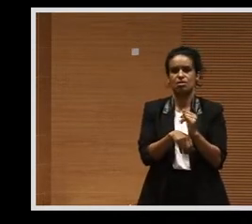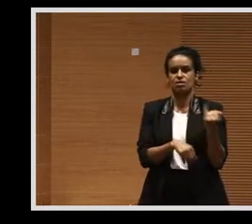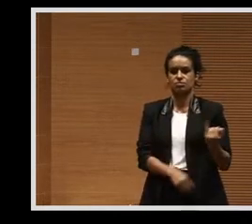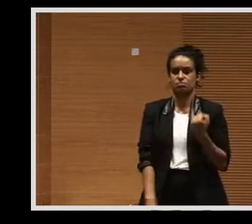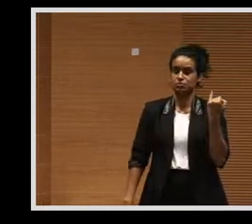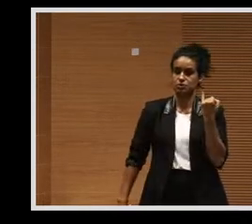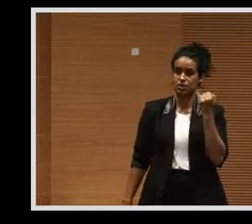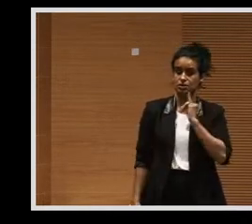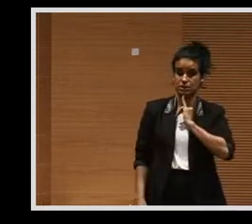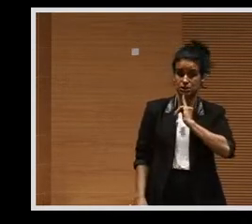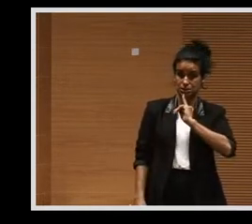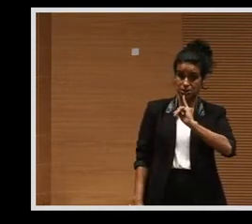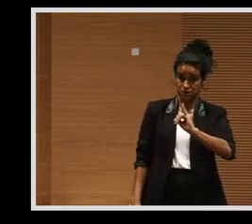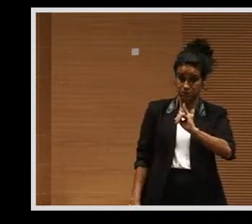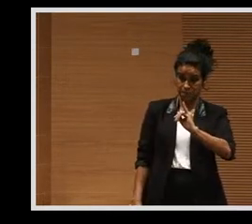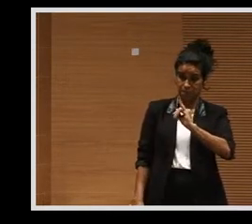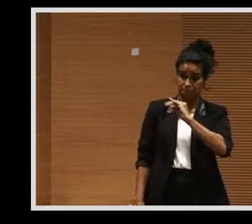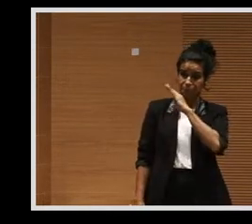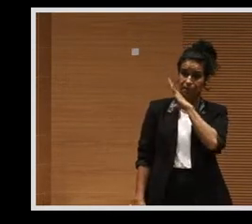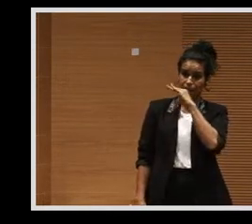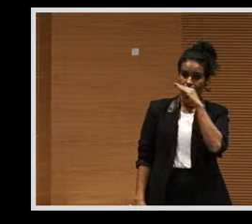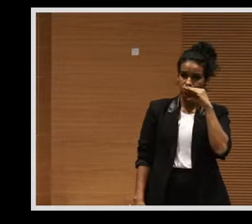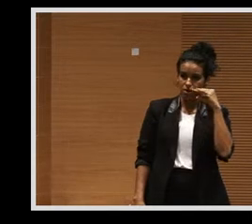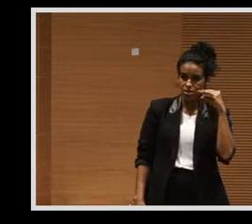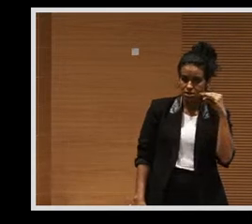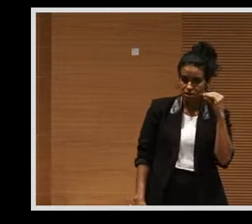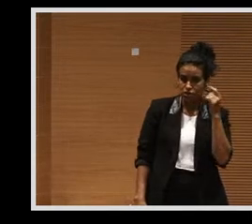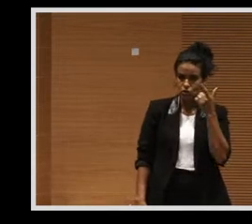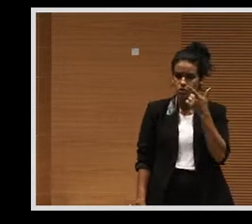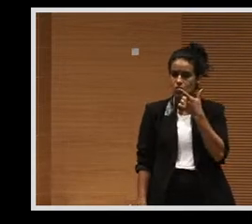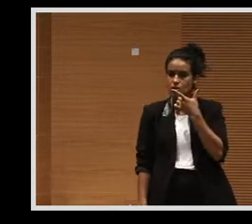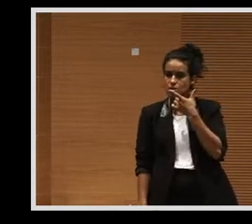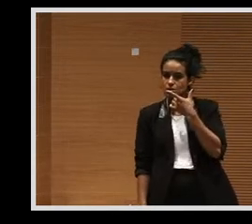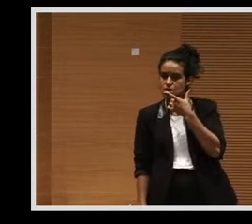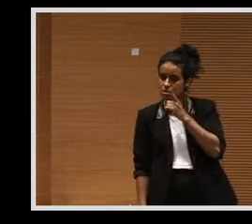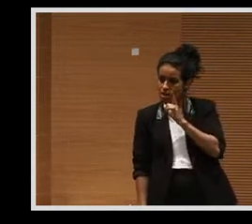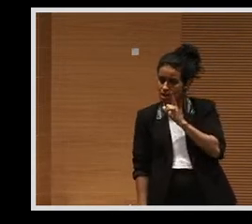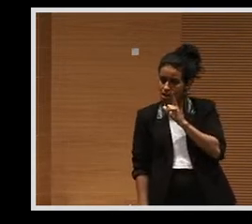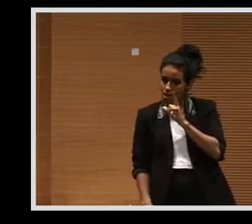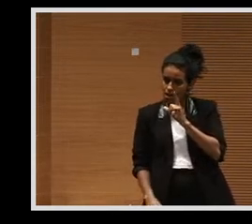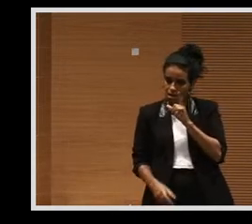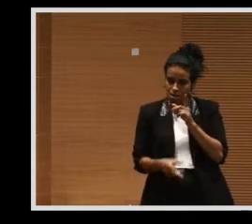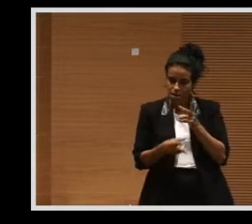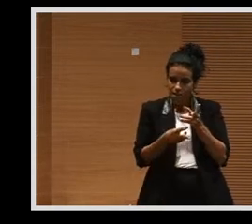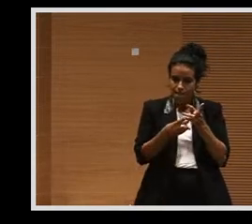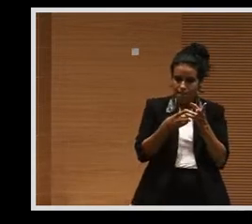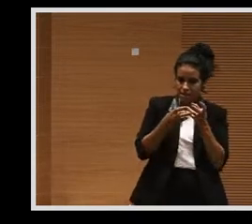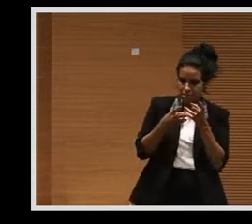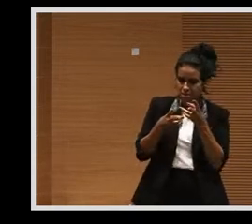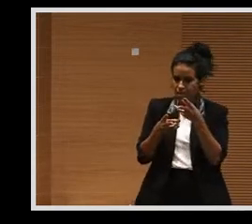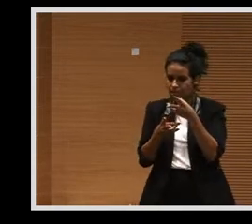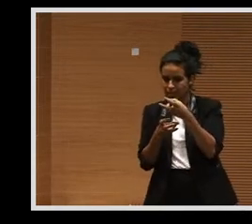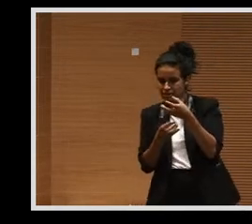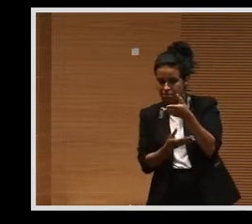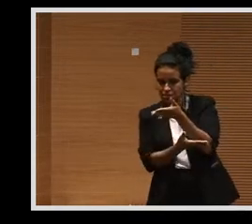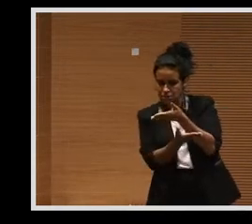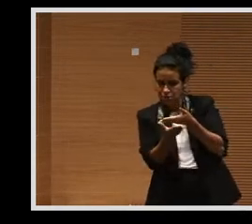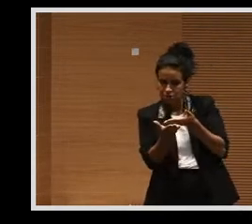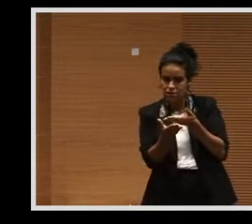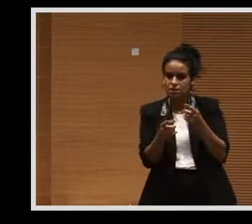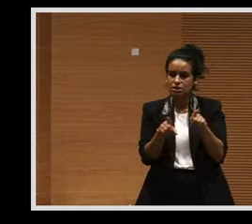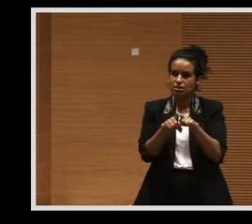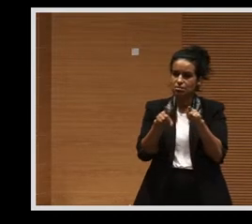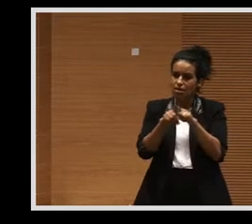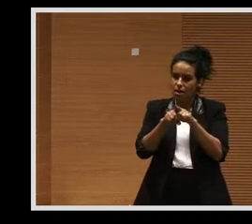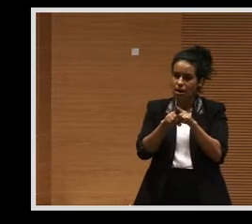adolescente consegue fazer essas quebraduras aí de dialogar com as vozes, se contrapor às